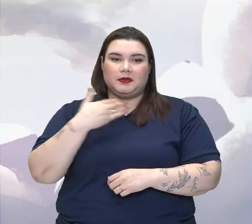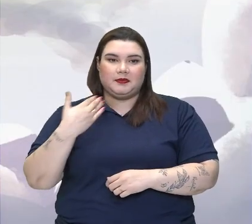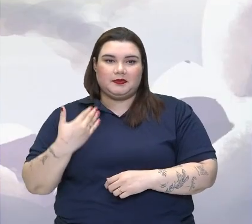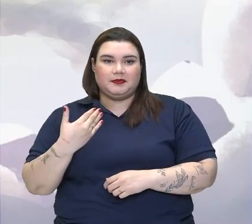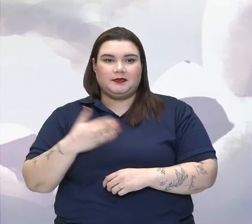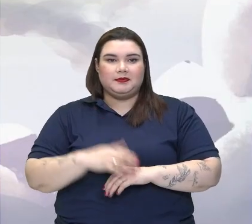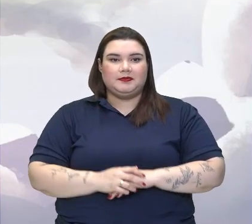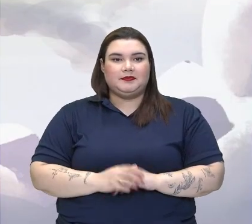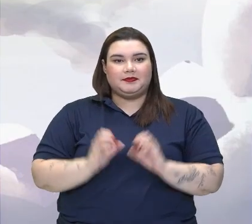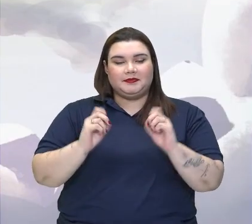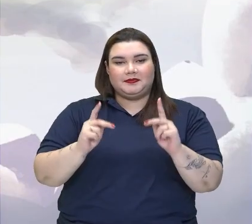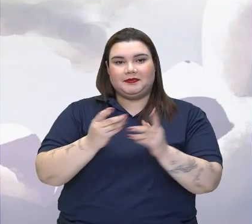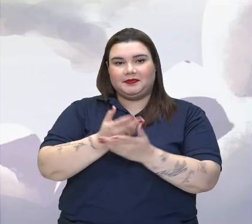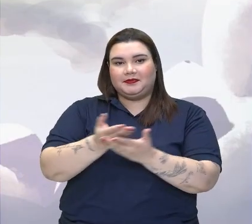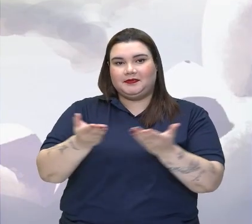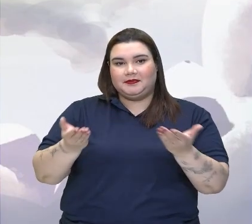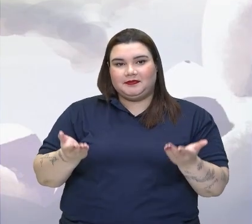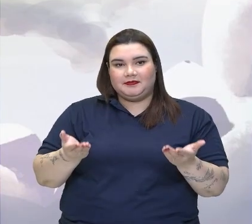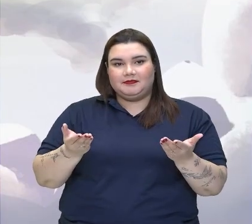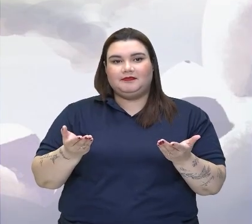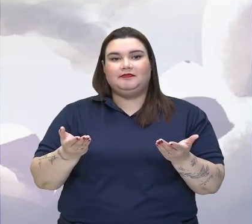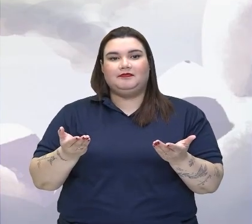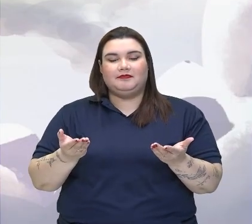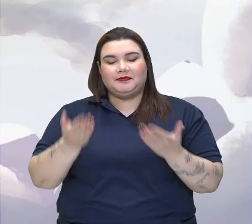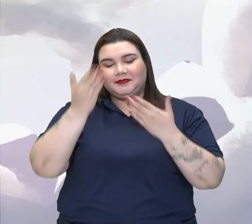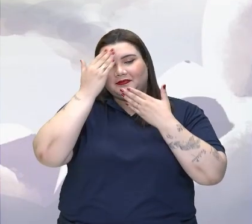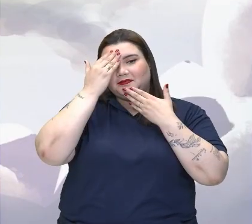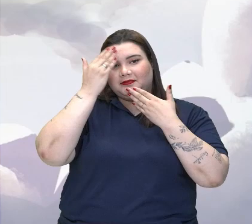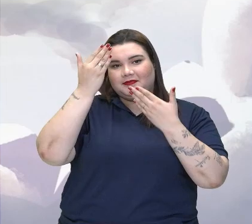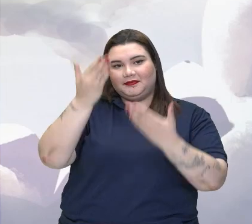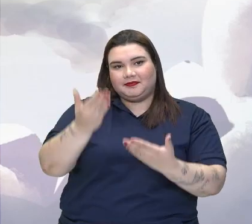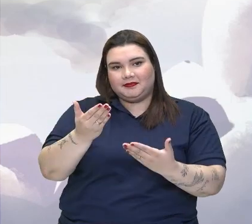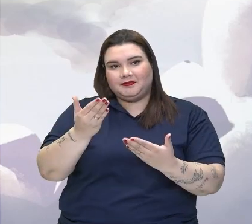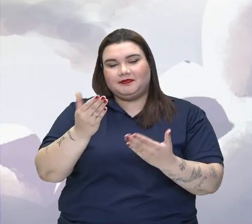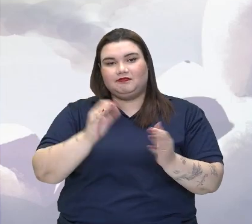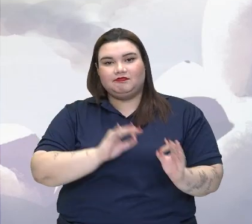morte. Então, caros alunos, muito